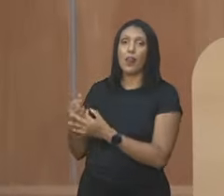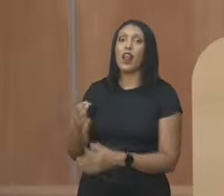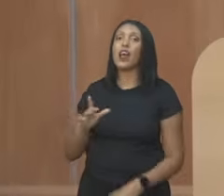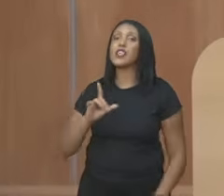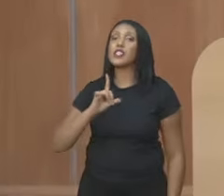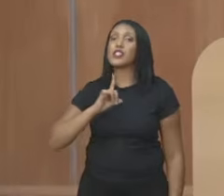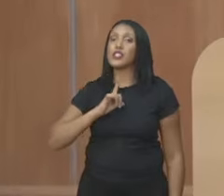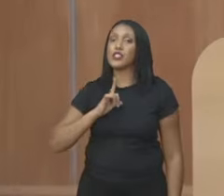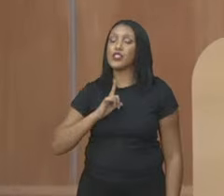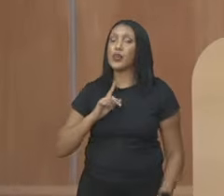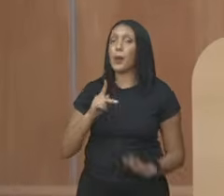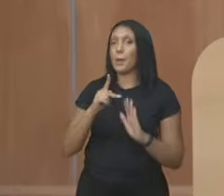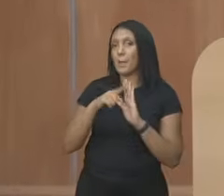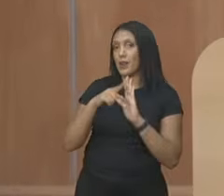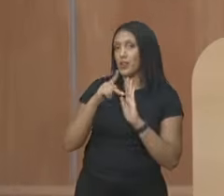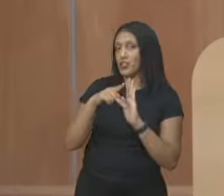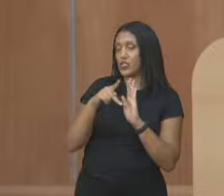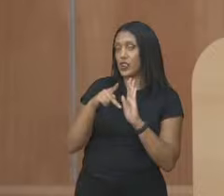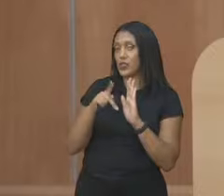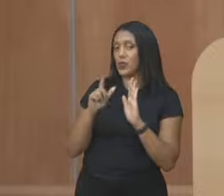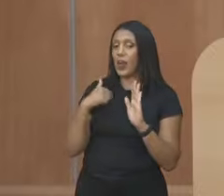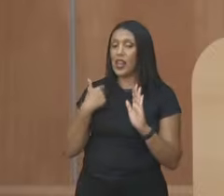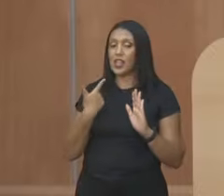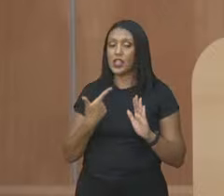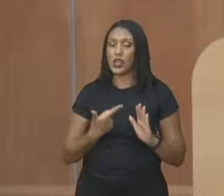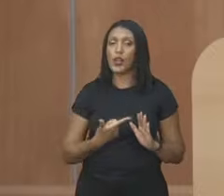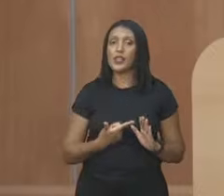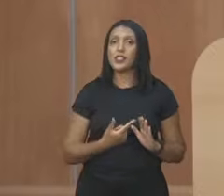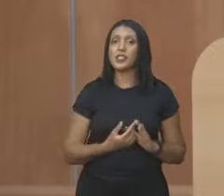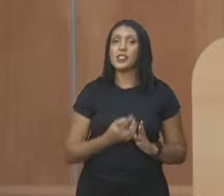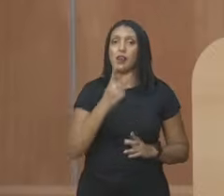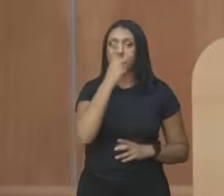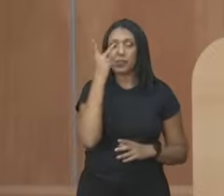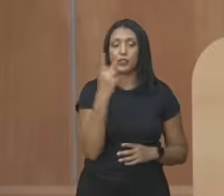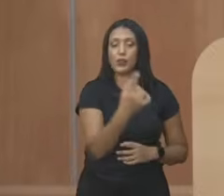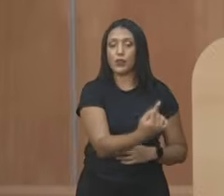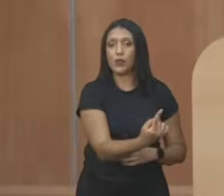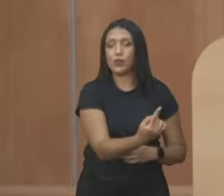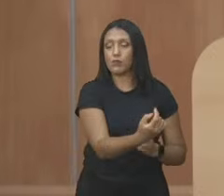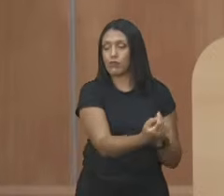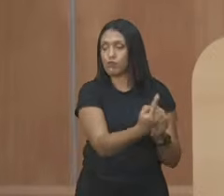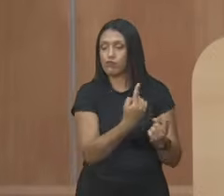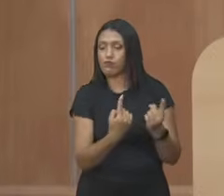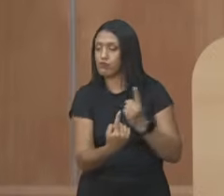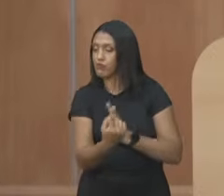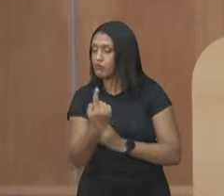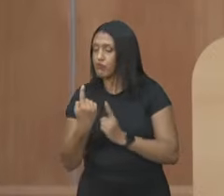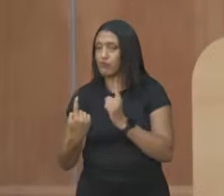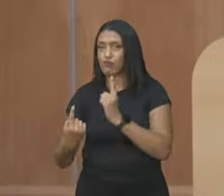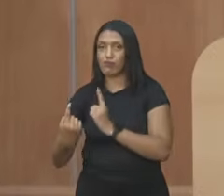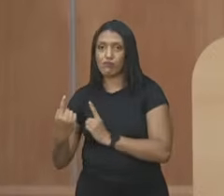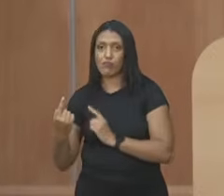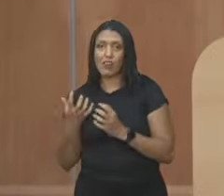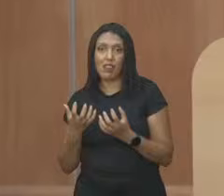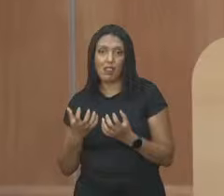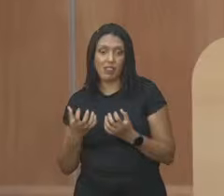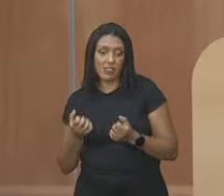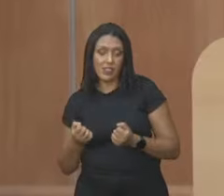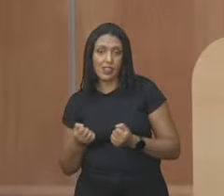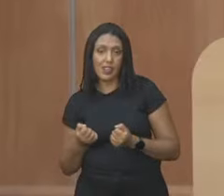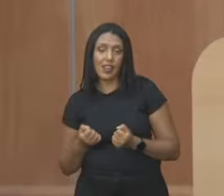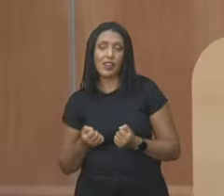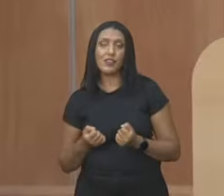tenho 4. A gente, quando começa um projeto, começa com bastante gente, né? Depois, se a gente não tiver força, ele vai